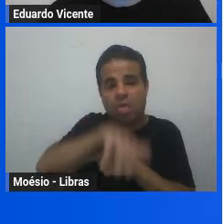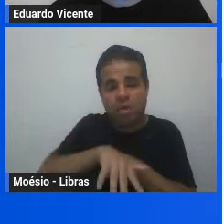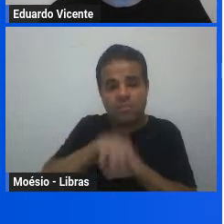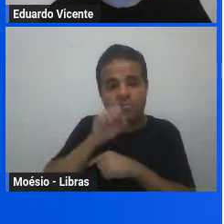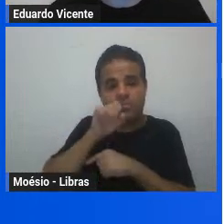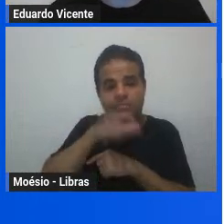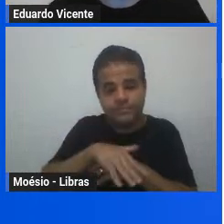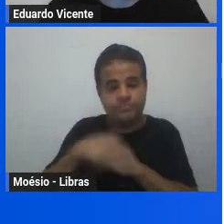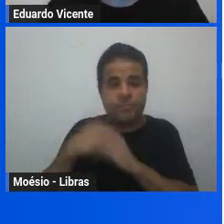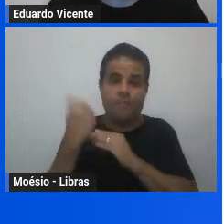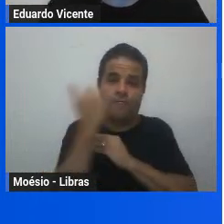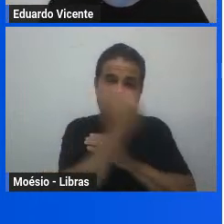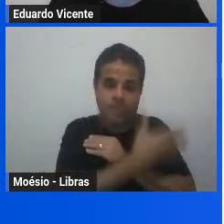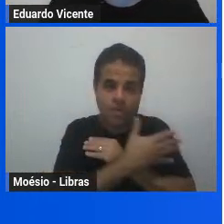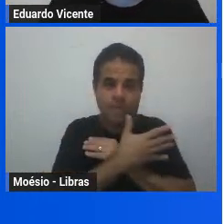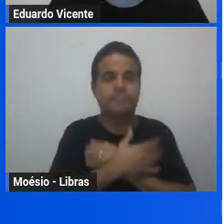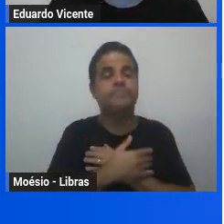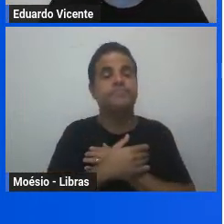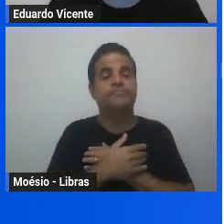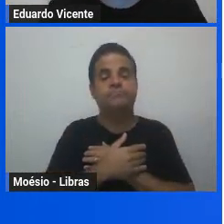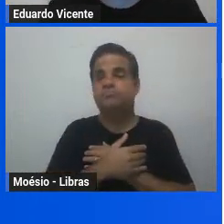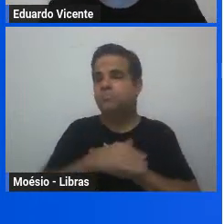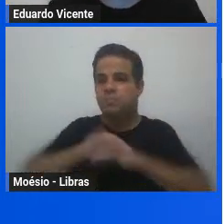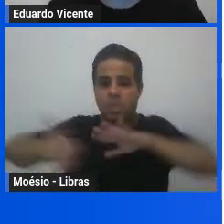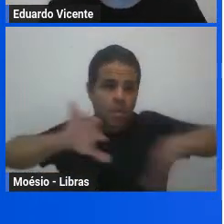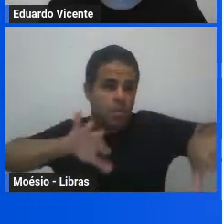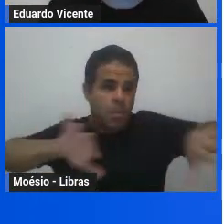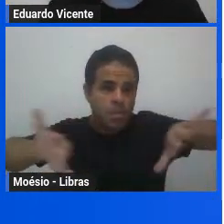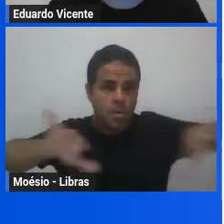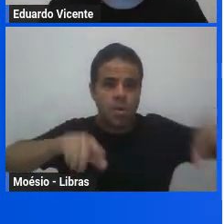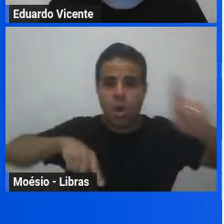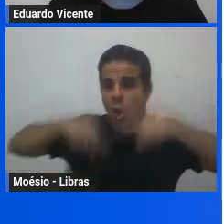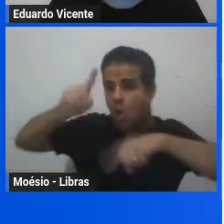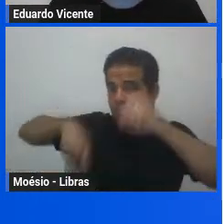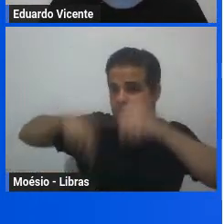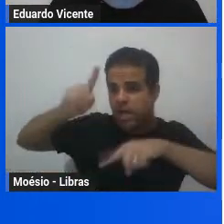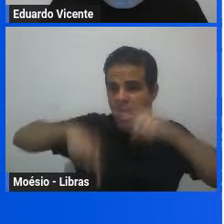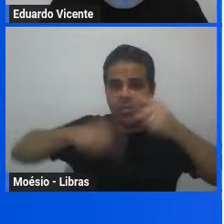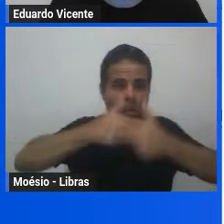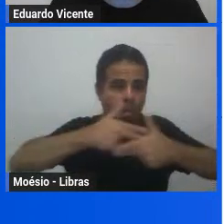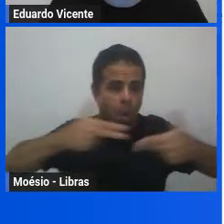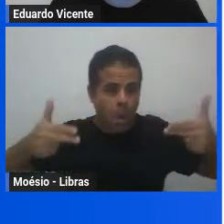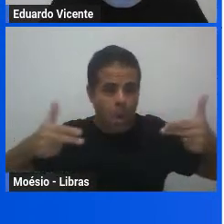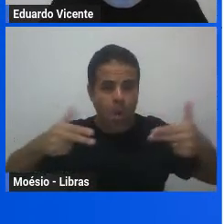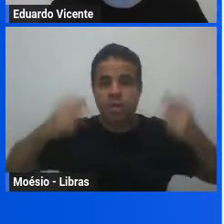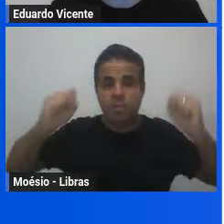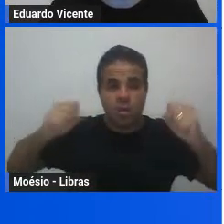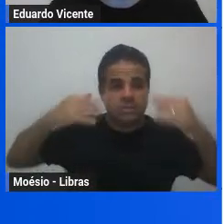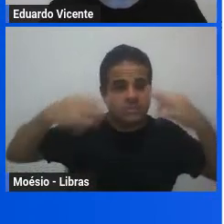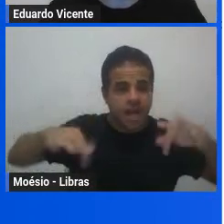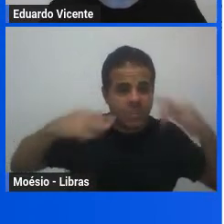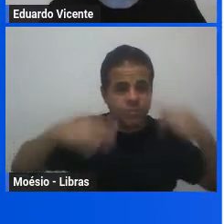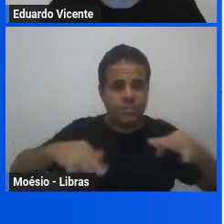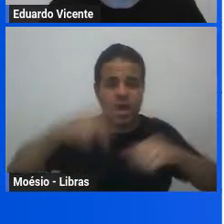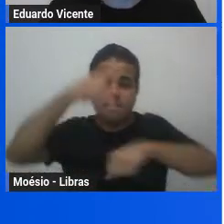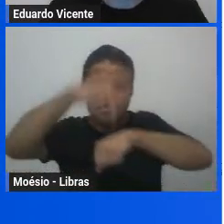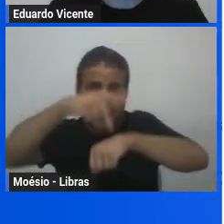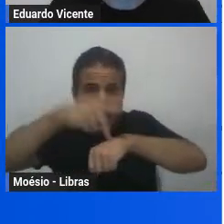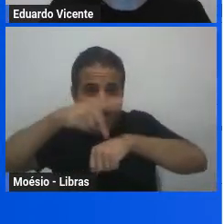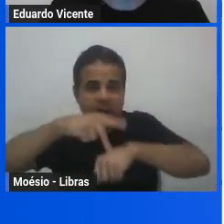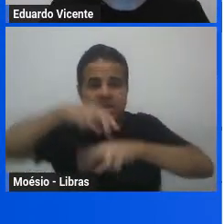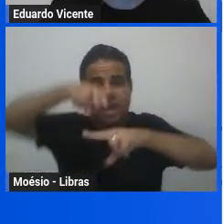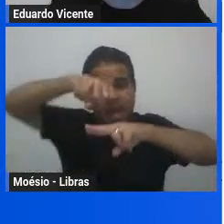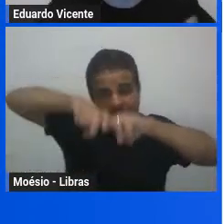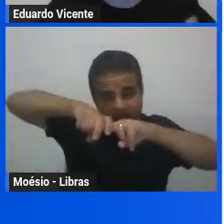fora. Vou afastar qualquer objeto que possa machucar a vítima, né? Ali uma pedra, uma